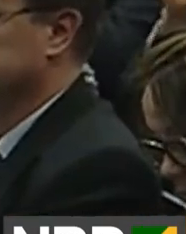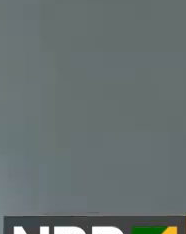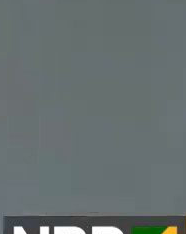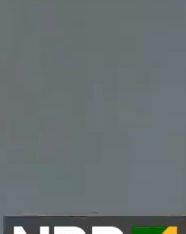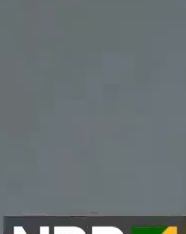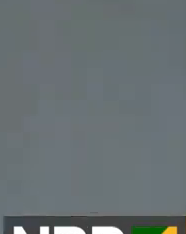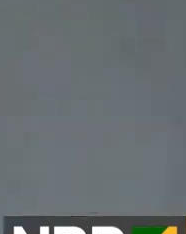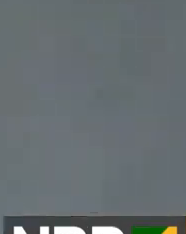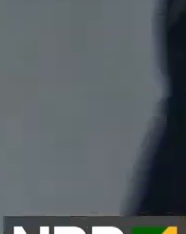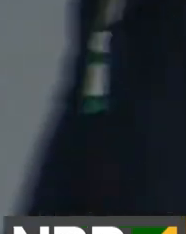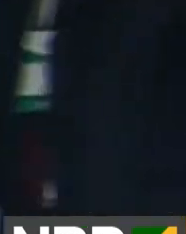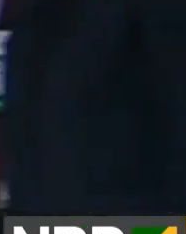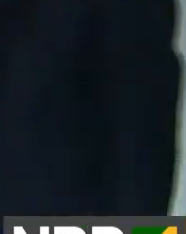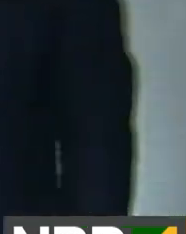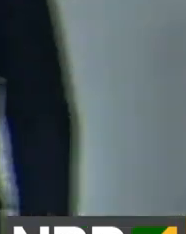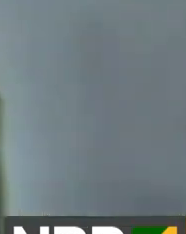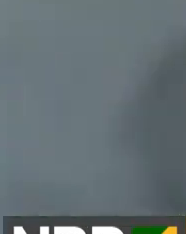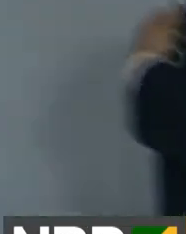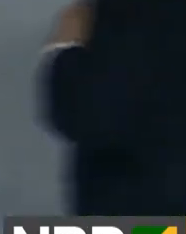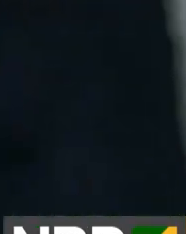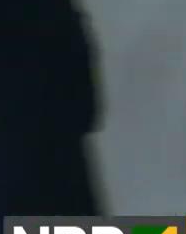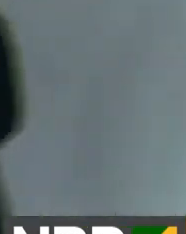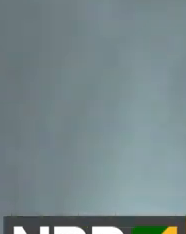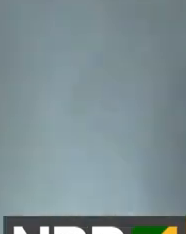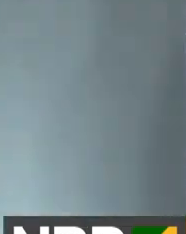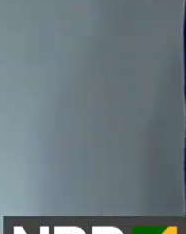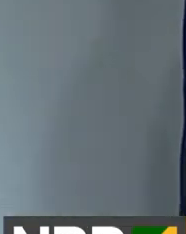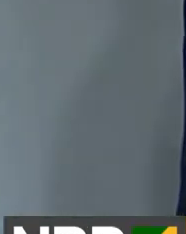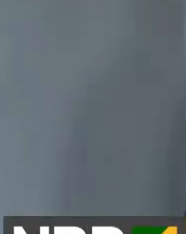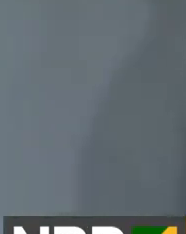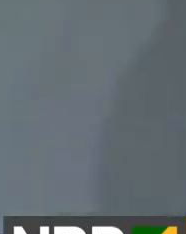Está encerrada esta cerimônia de abertura.